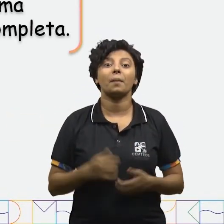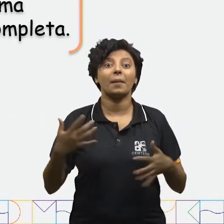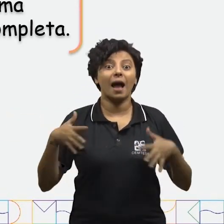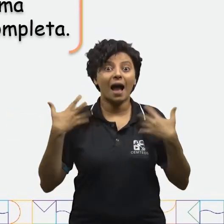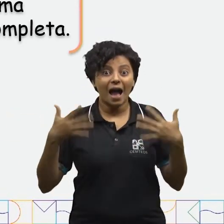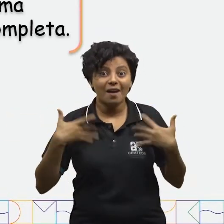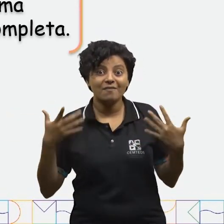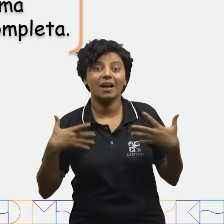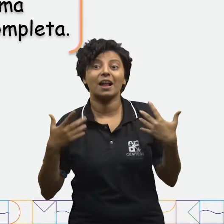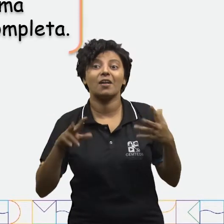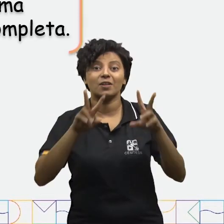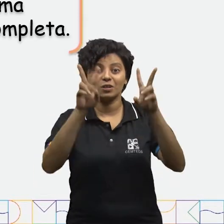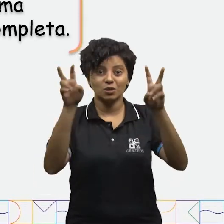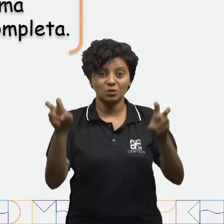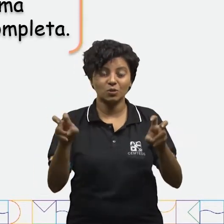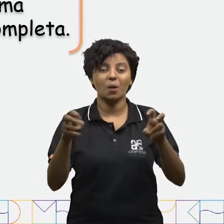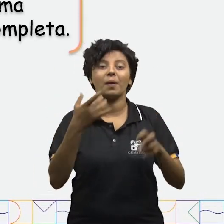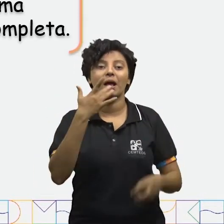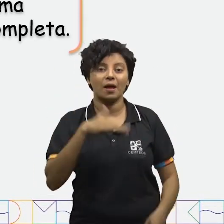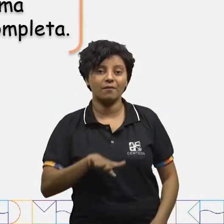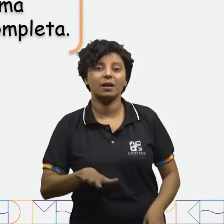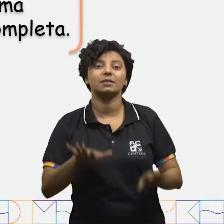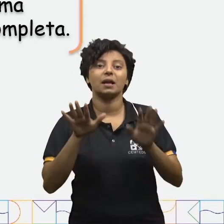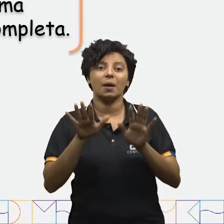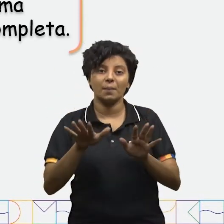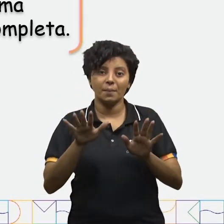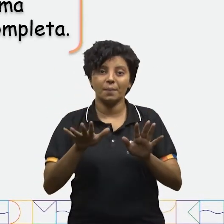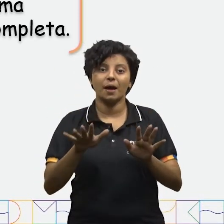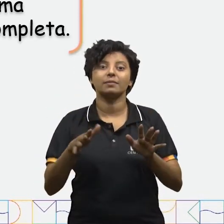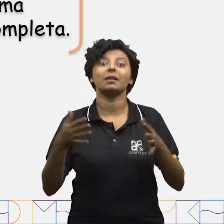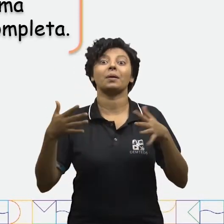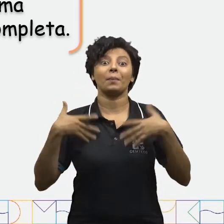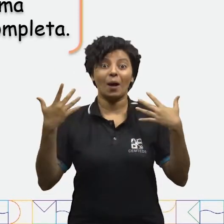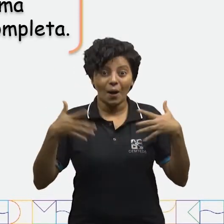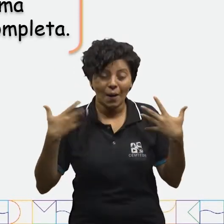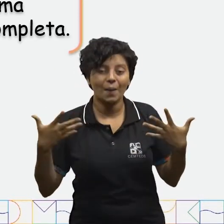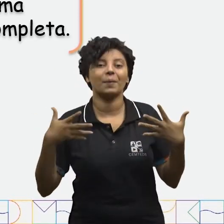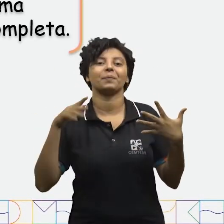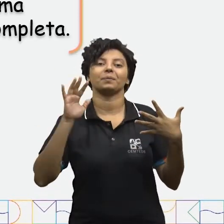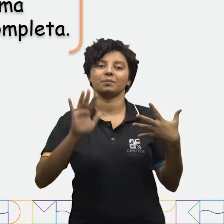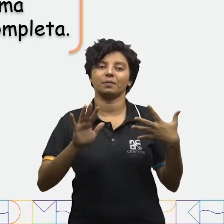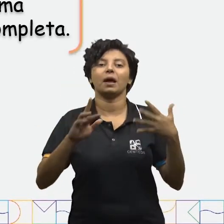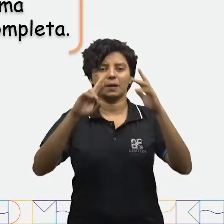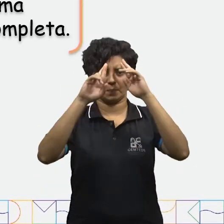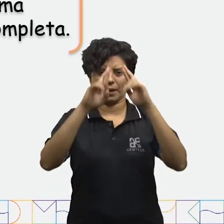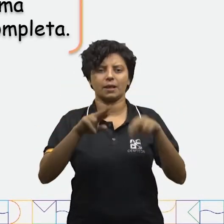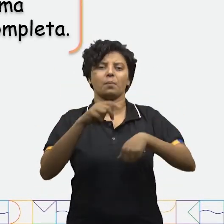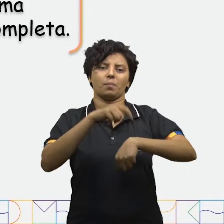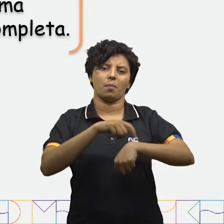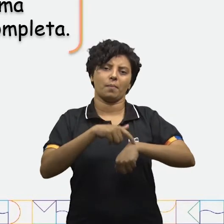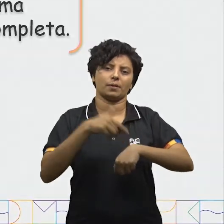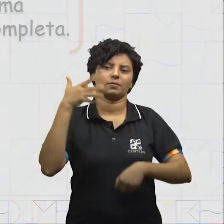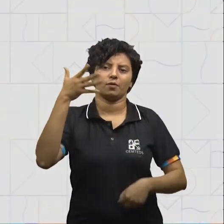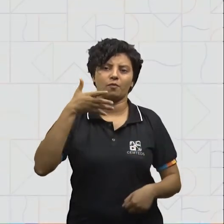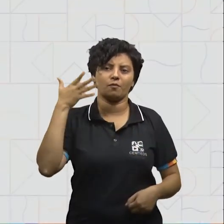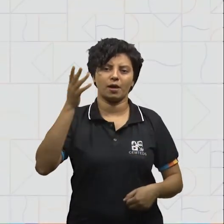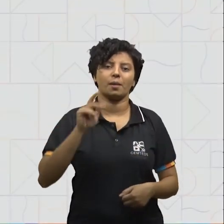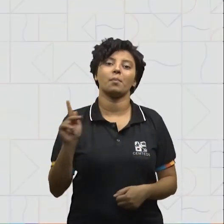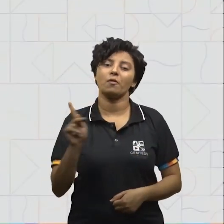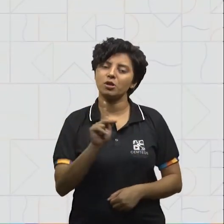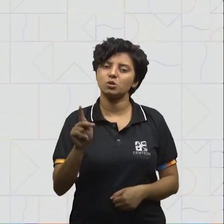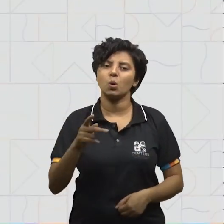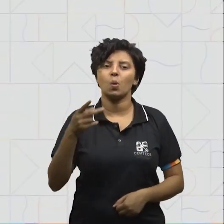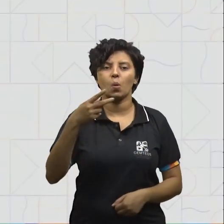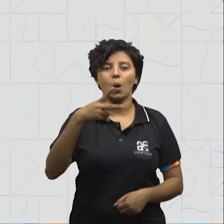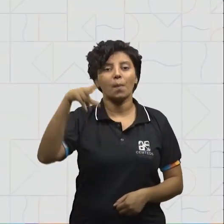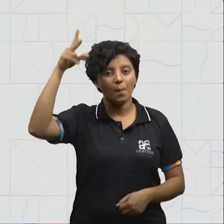empolgadas falando sobre nossa infância, mas, apesar de toda a empolgação, respeitamos os turnos de fala. A